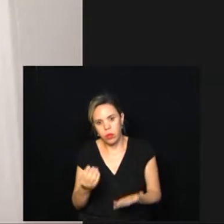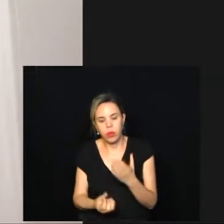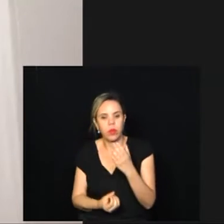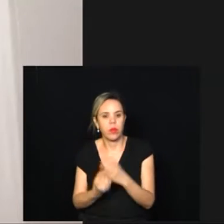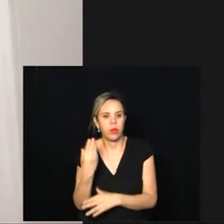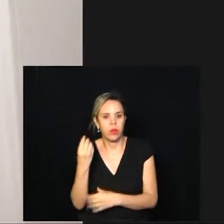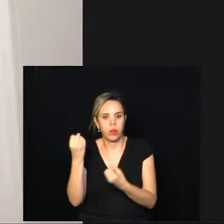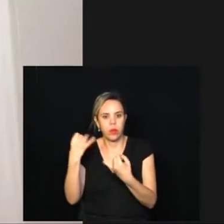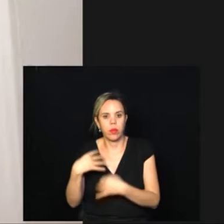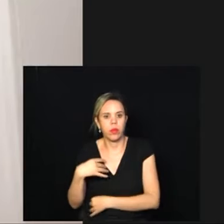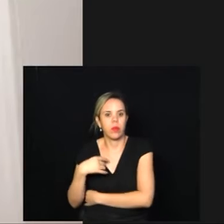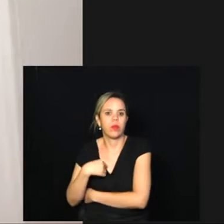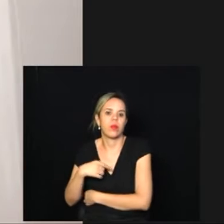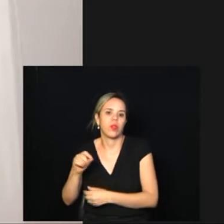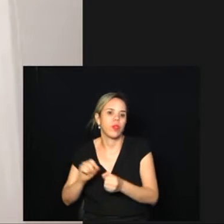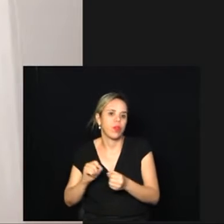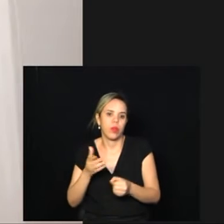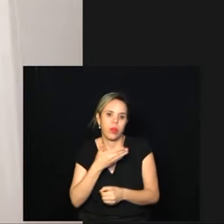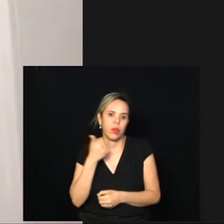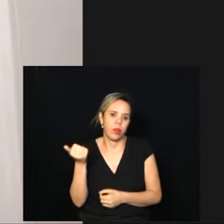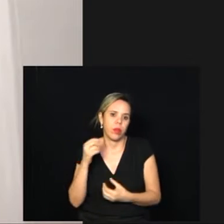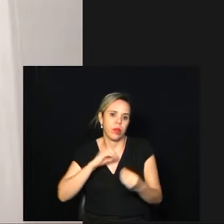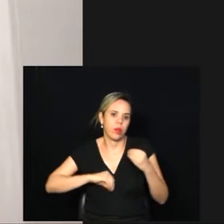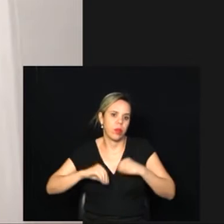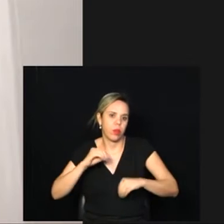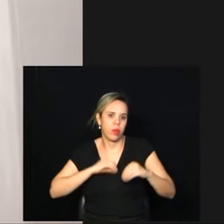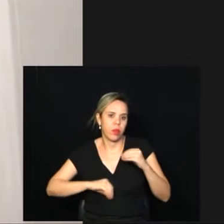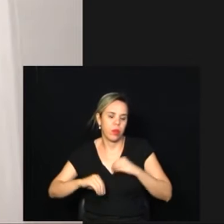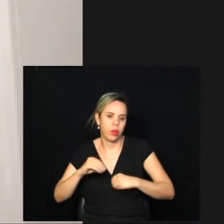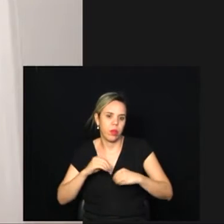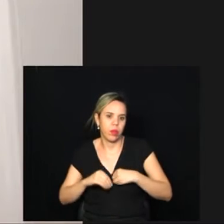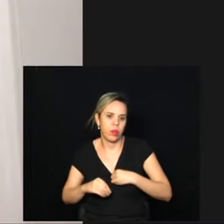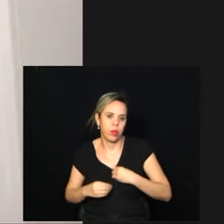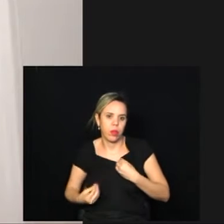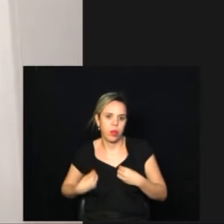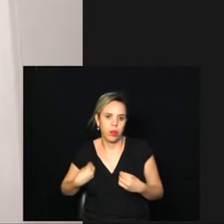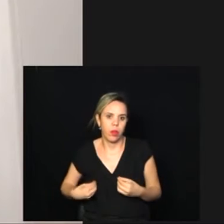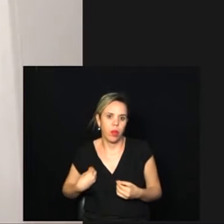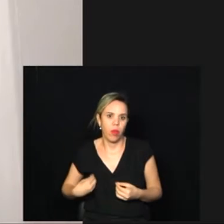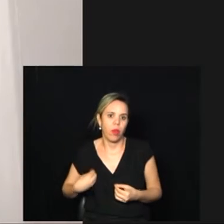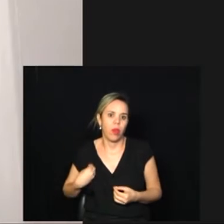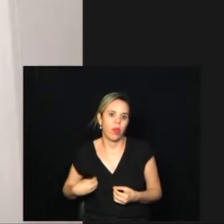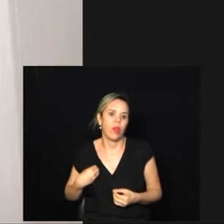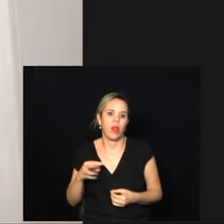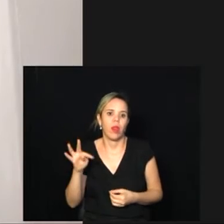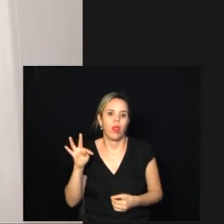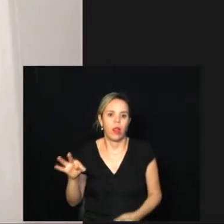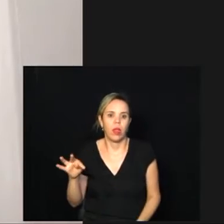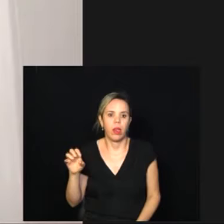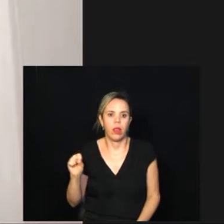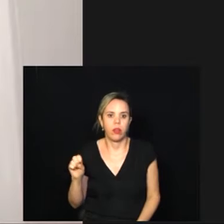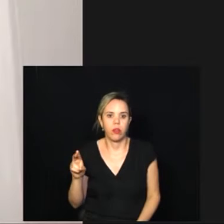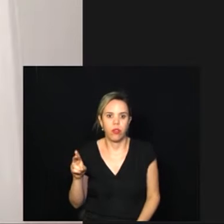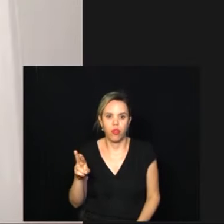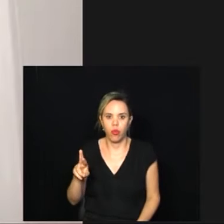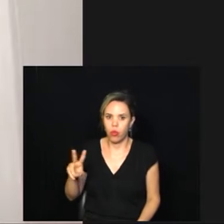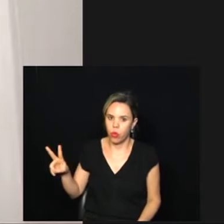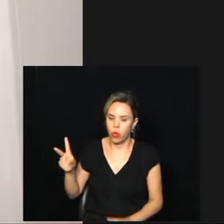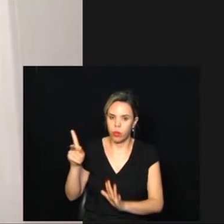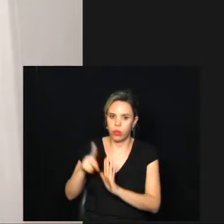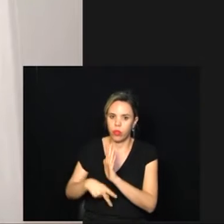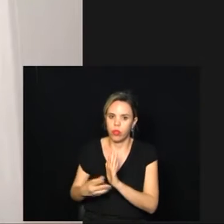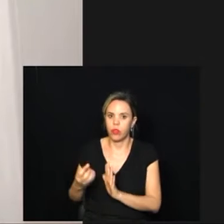de contar o que eu fiz para melhorar a depressão. E conforme eu fui vivendo, né, o tsuru surgiu da minha vida, o projeto,